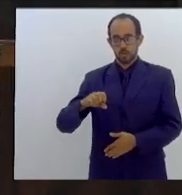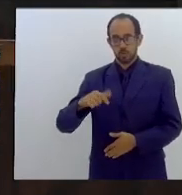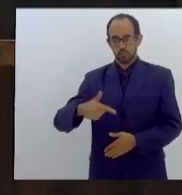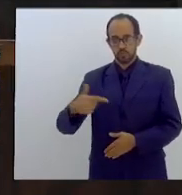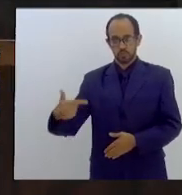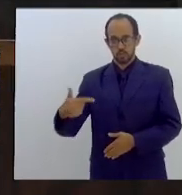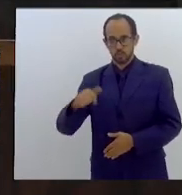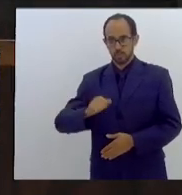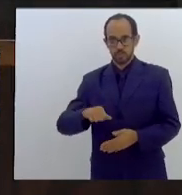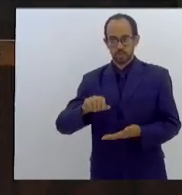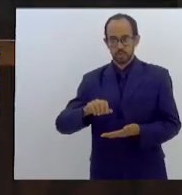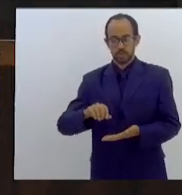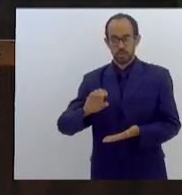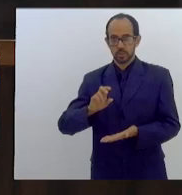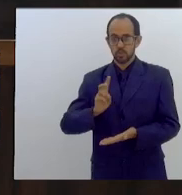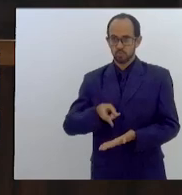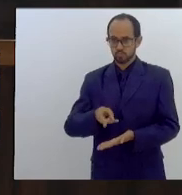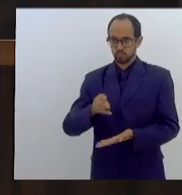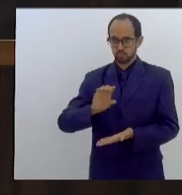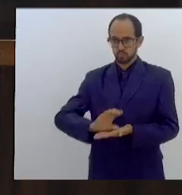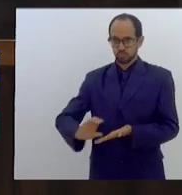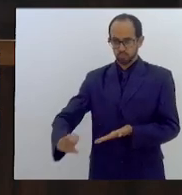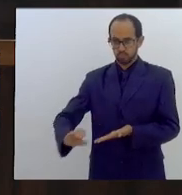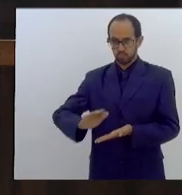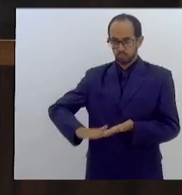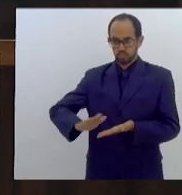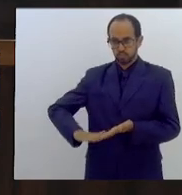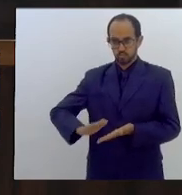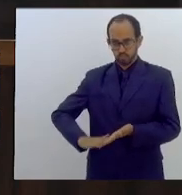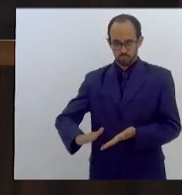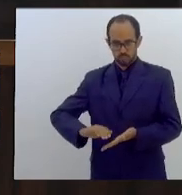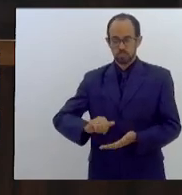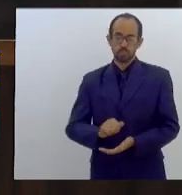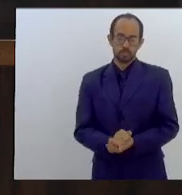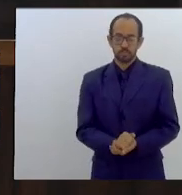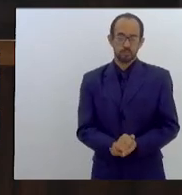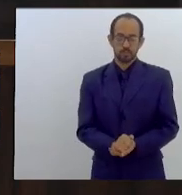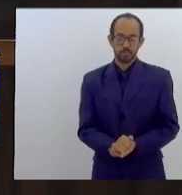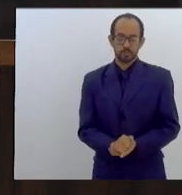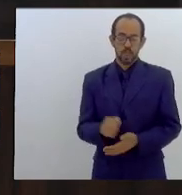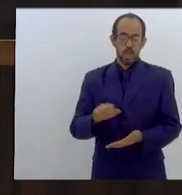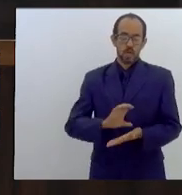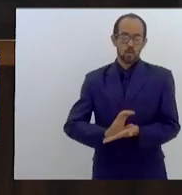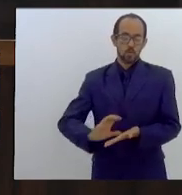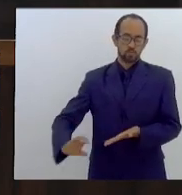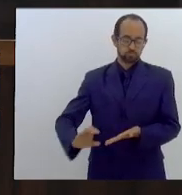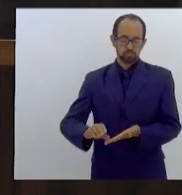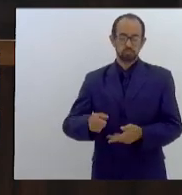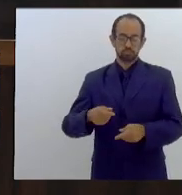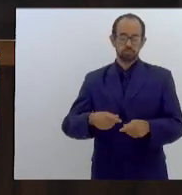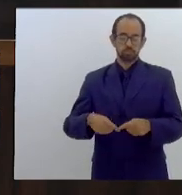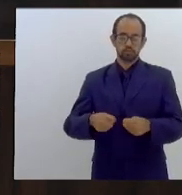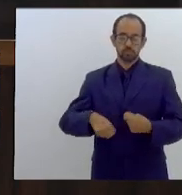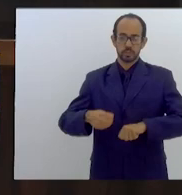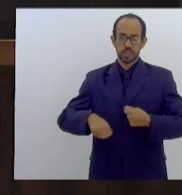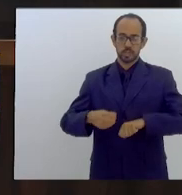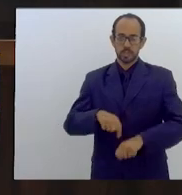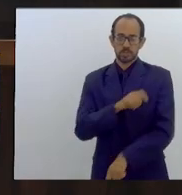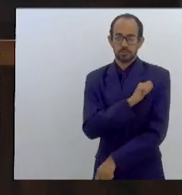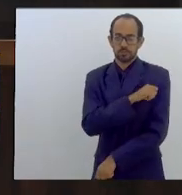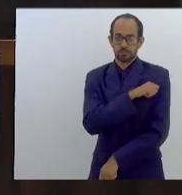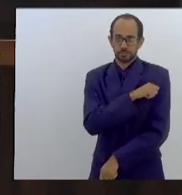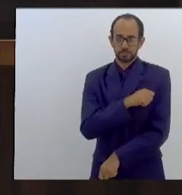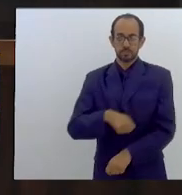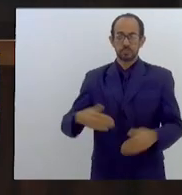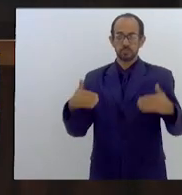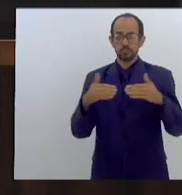a despesa do Estado do Rio de Janeiro para o exercício 2023. Parecer da Comissão de Orçamento, Finanças, Fiscalização Financeira e Controle,